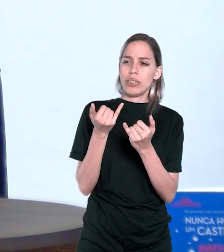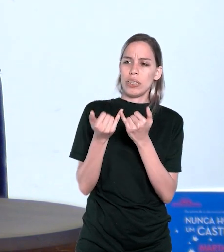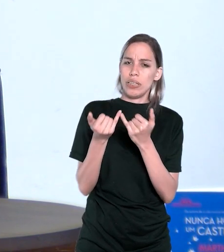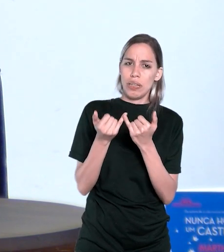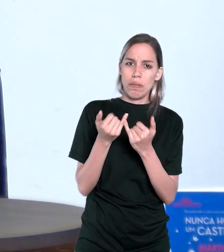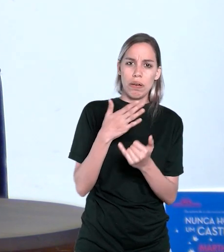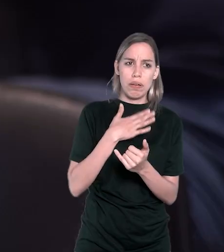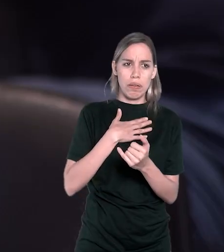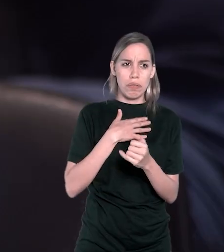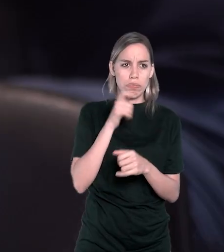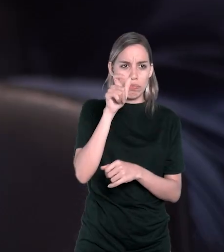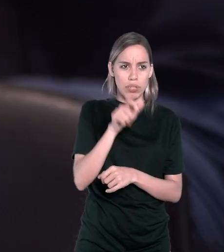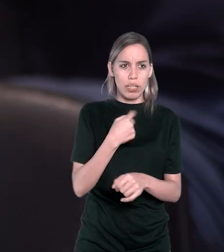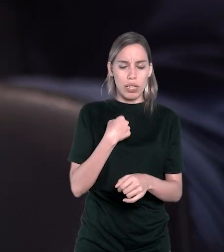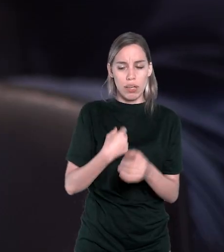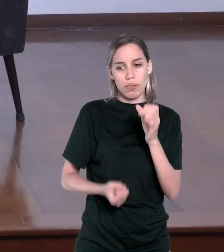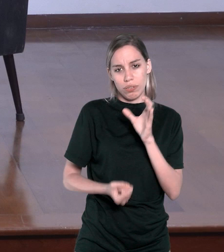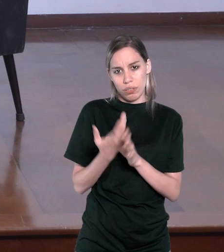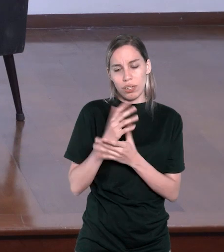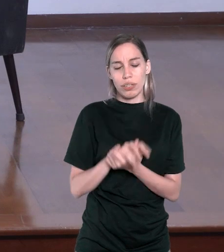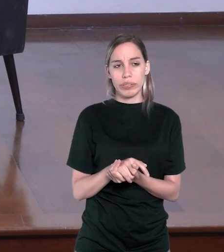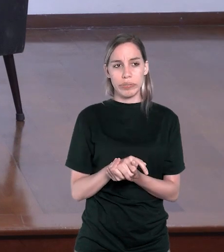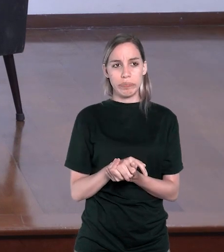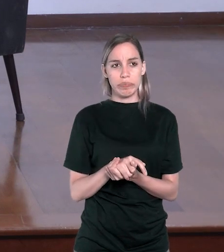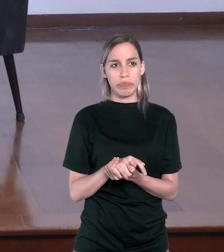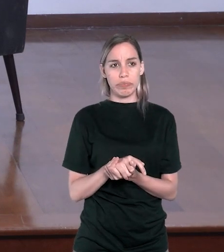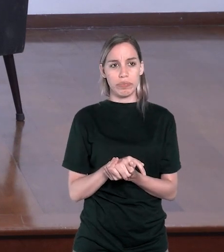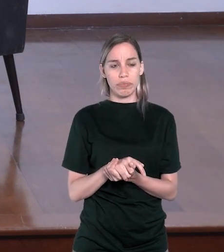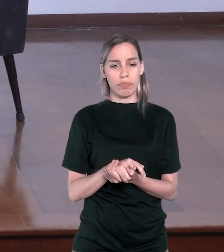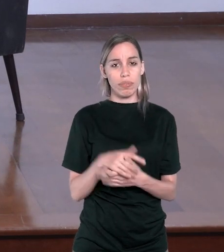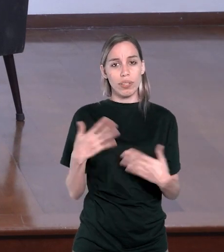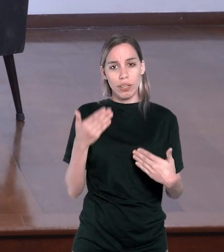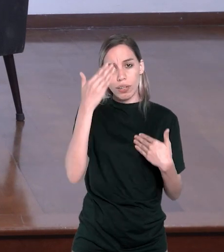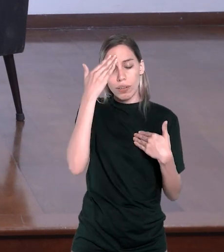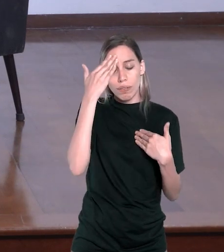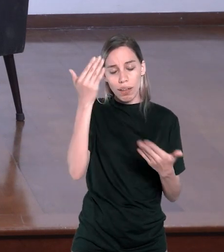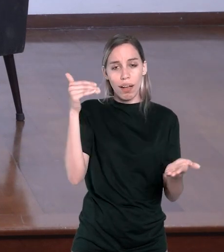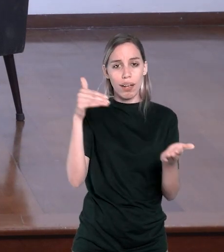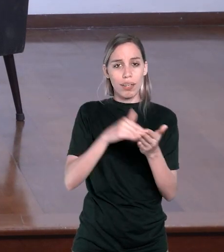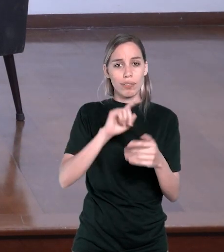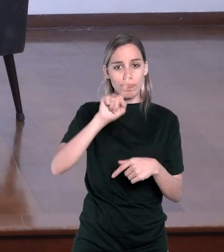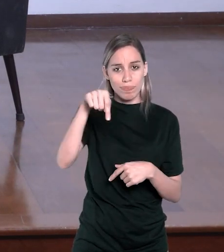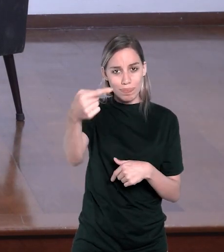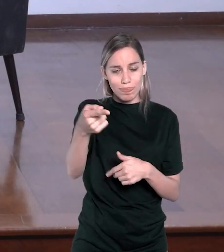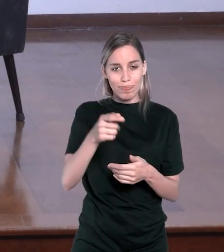espectador acompanha atentamente a resposta de Marta. Gente, muito obrigado. Até a próxima.